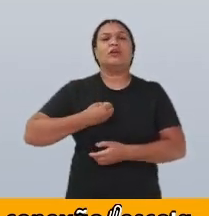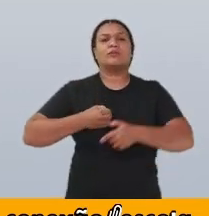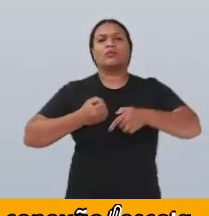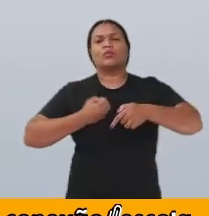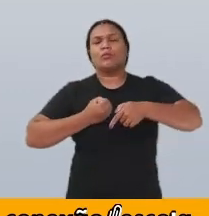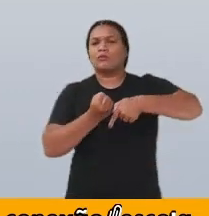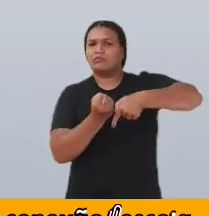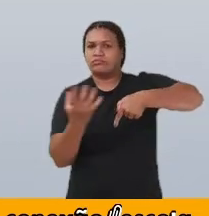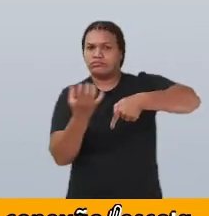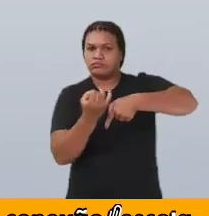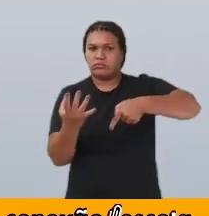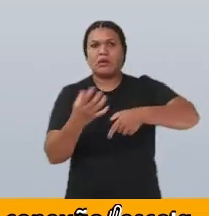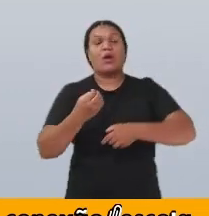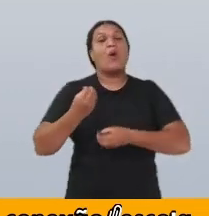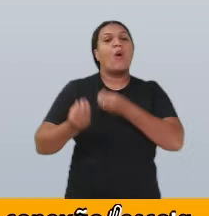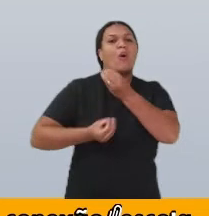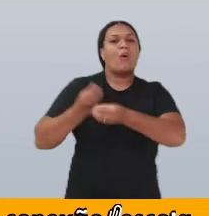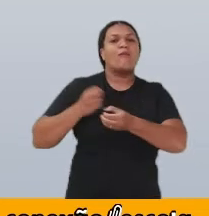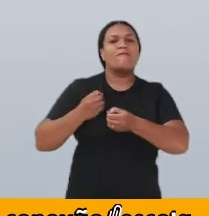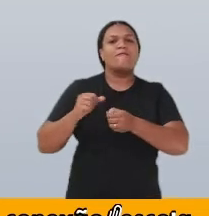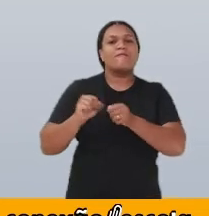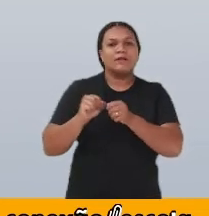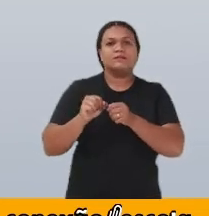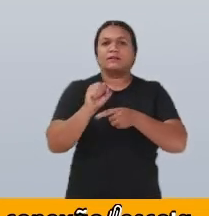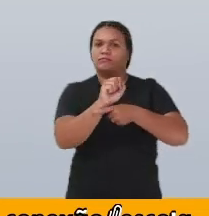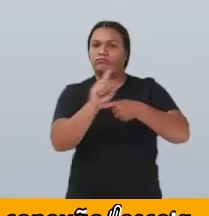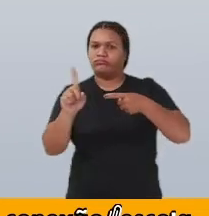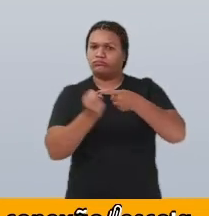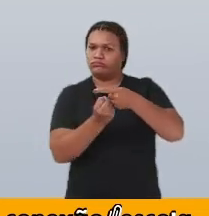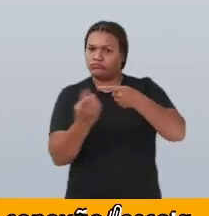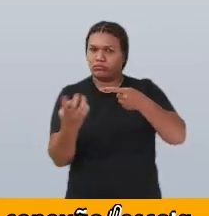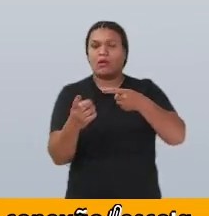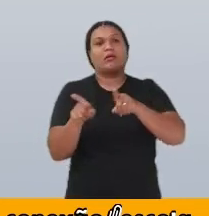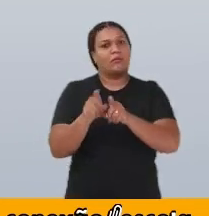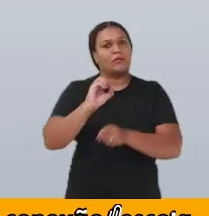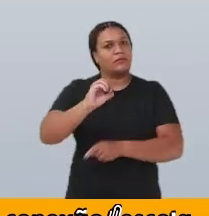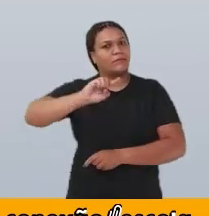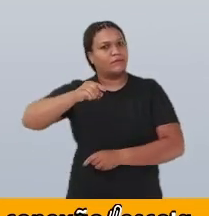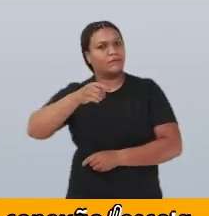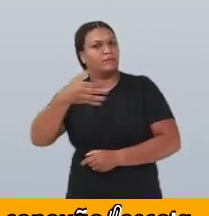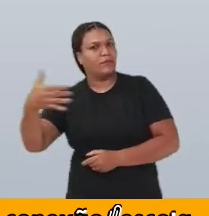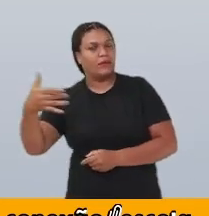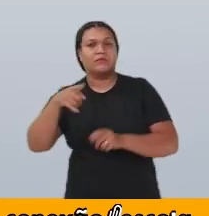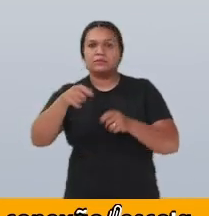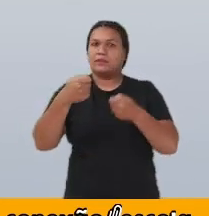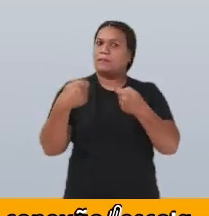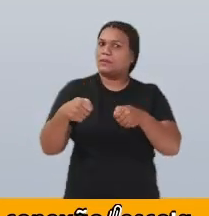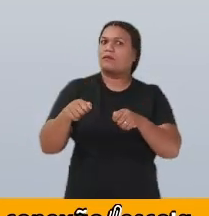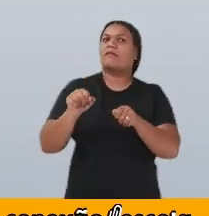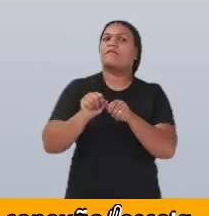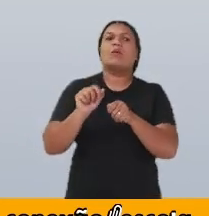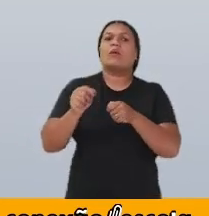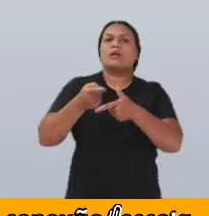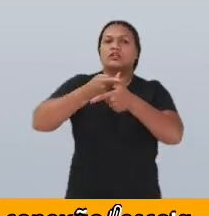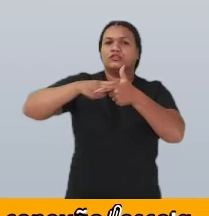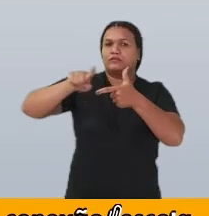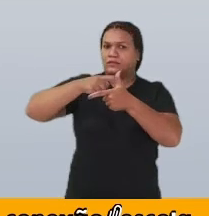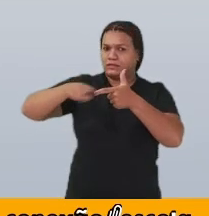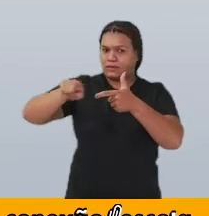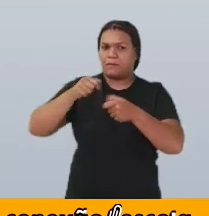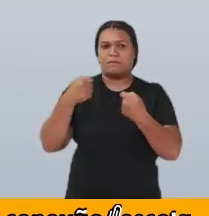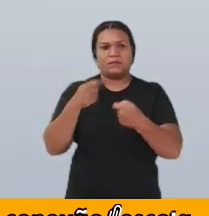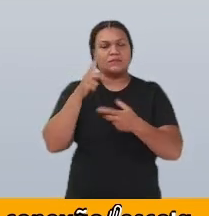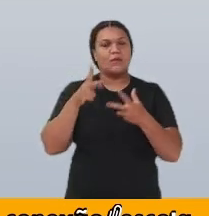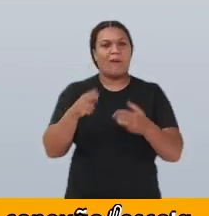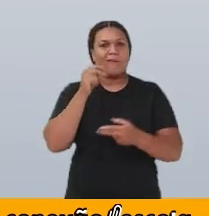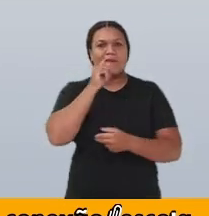fracionária, para a forma decimal, basta efetuar a divisão do numerador pelo denominador. Então,